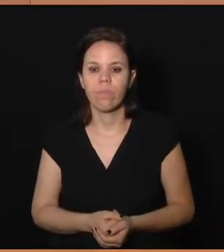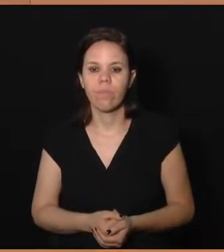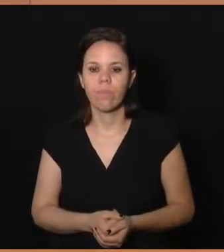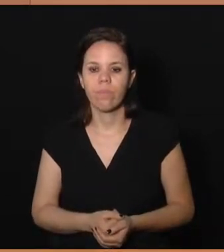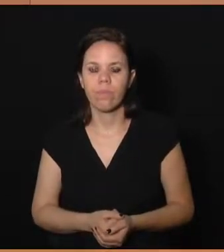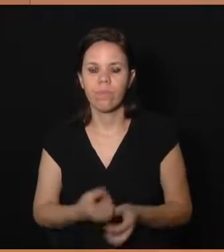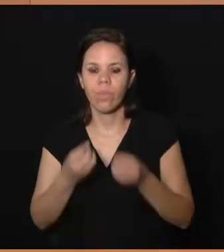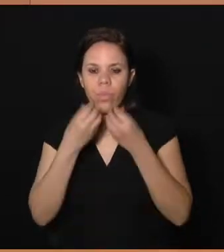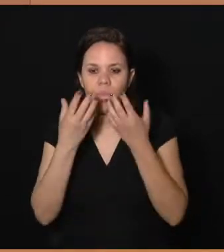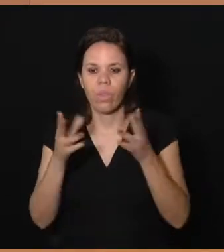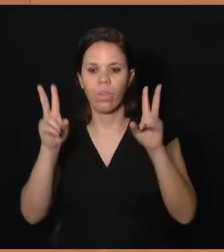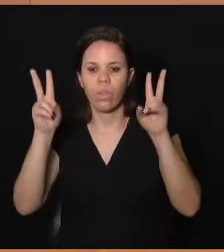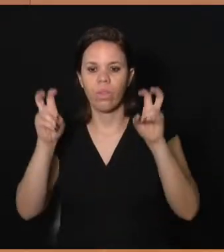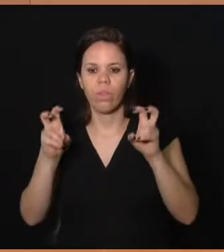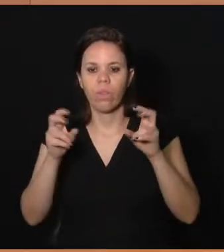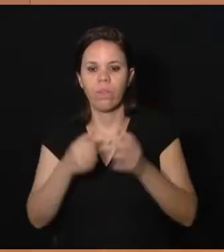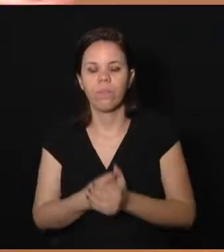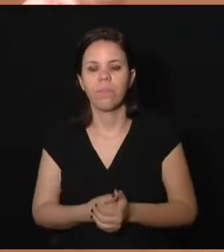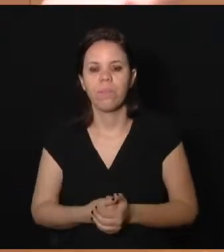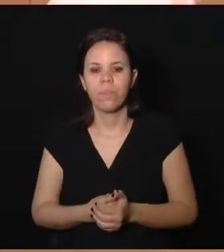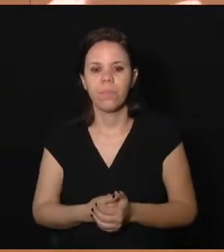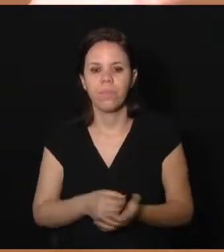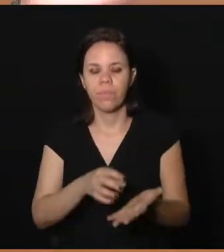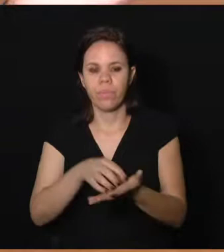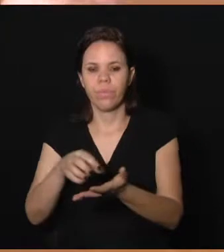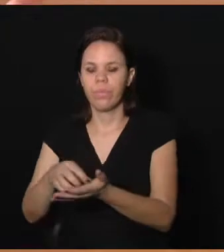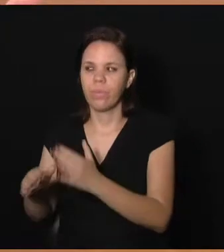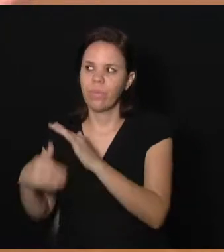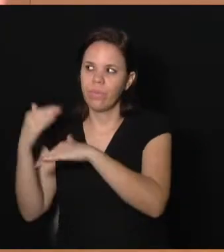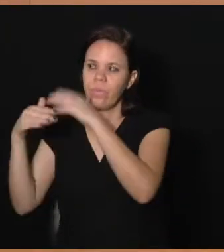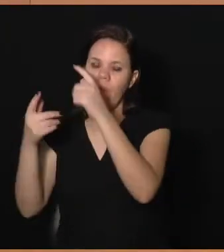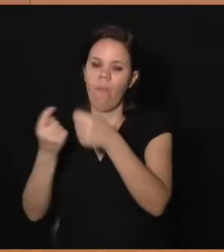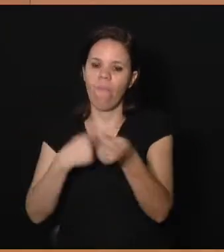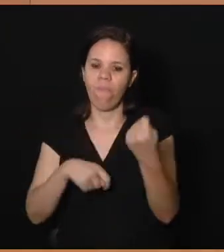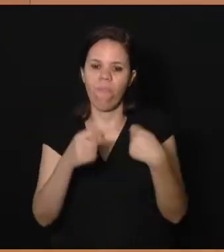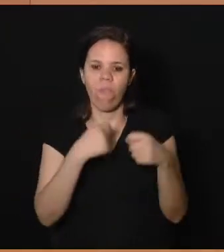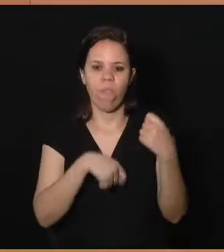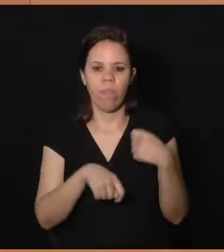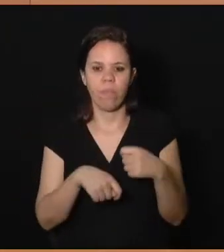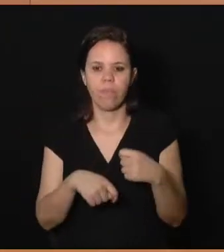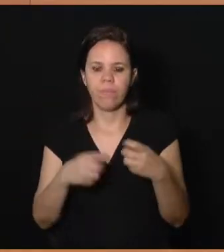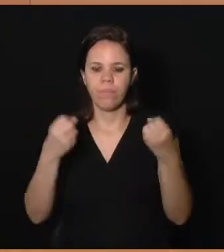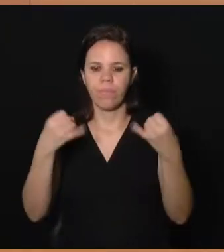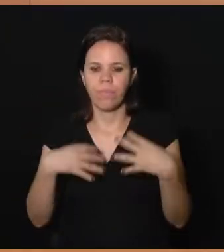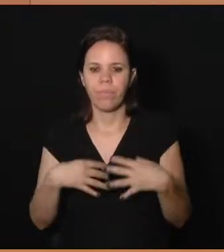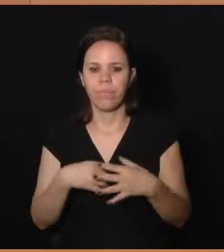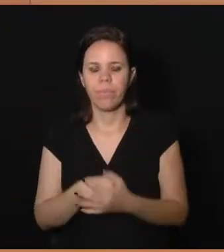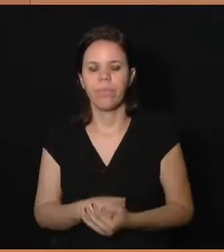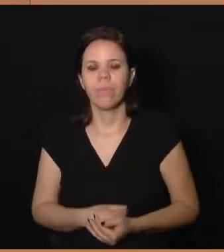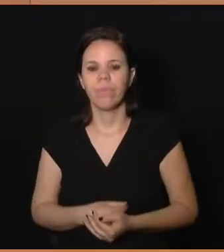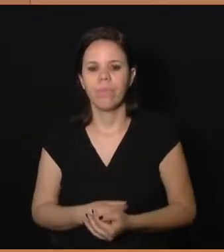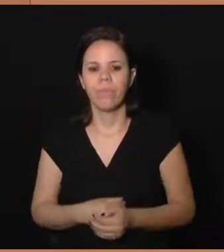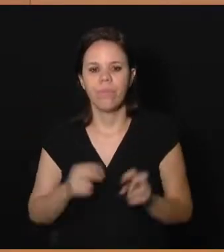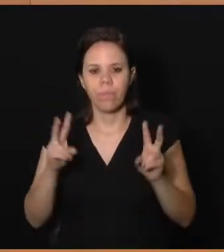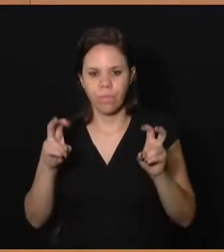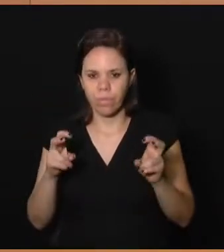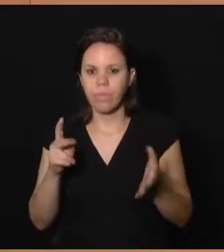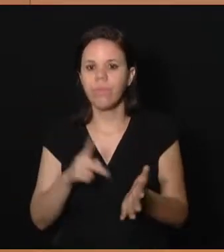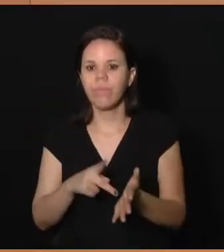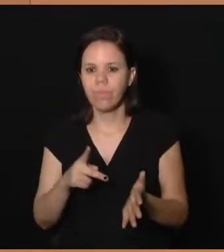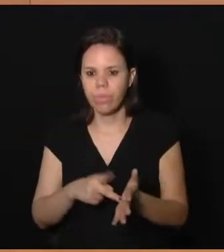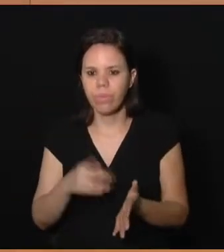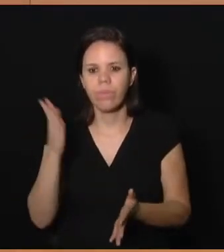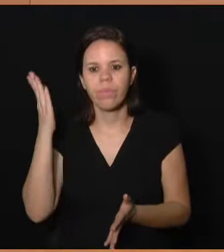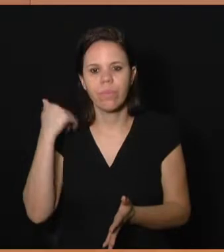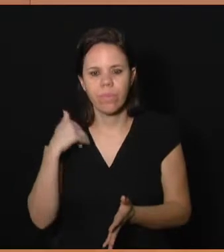Falar aqui sobre o Departamento de Desenvolvimento Econômico, né, como foi mencionado, realmente a gente